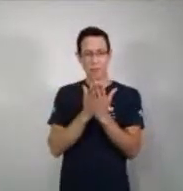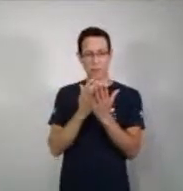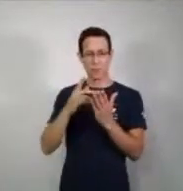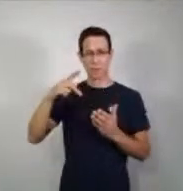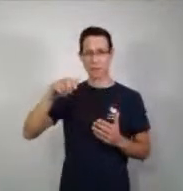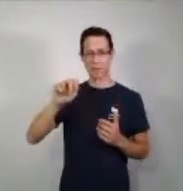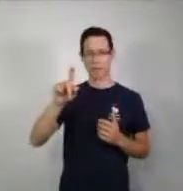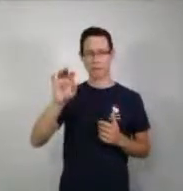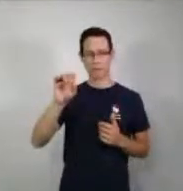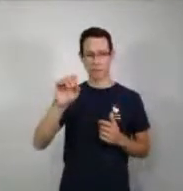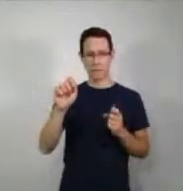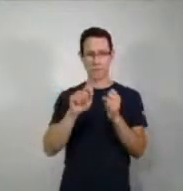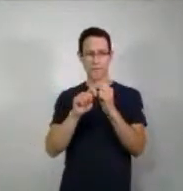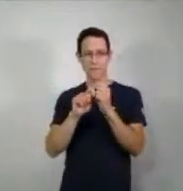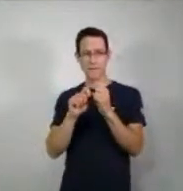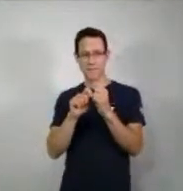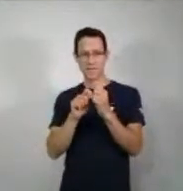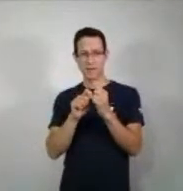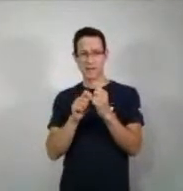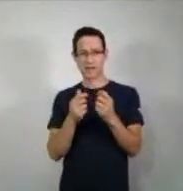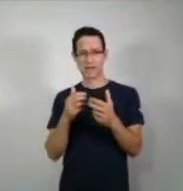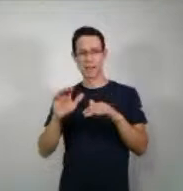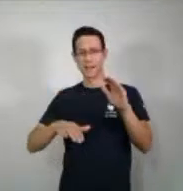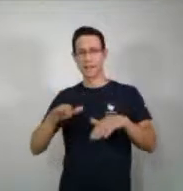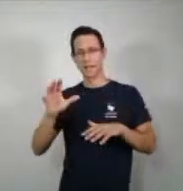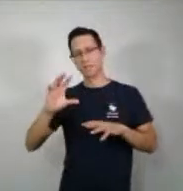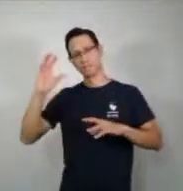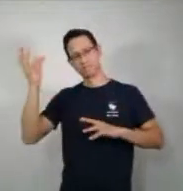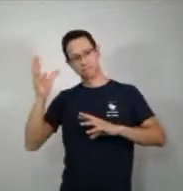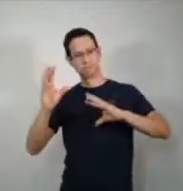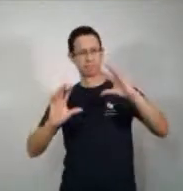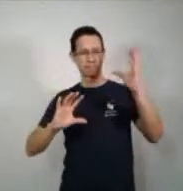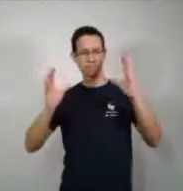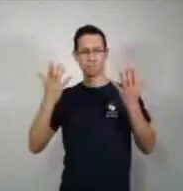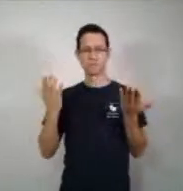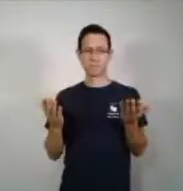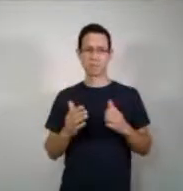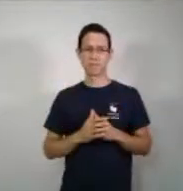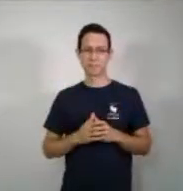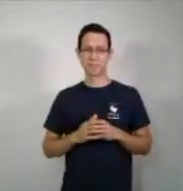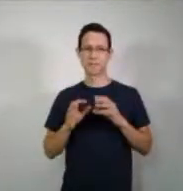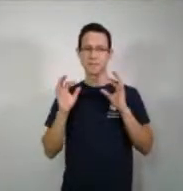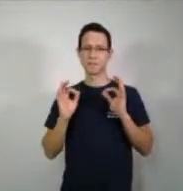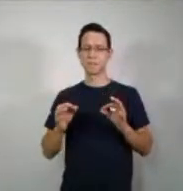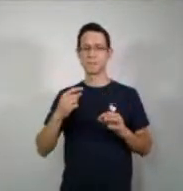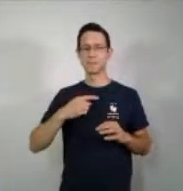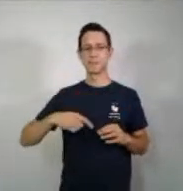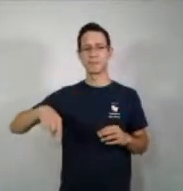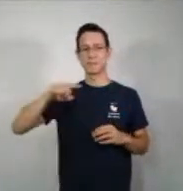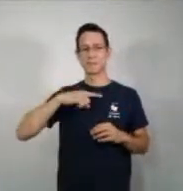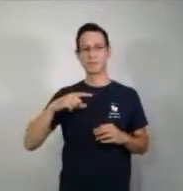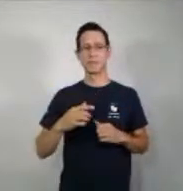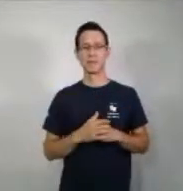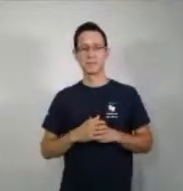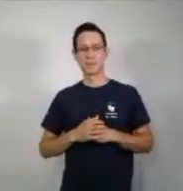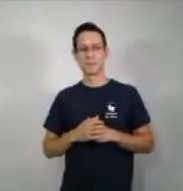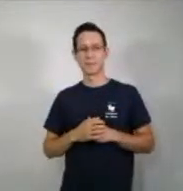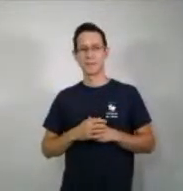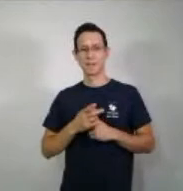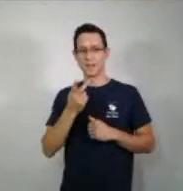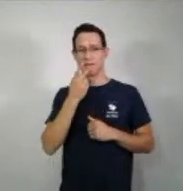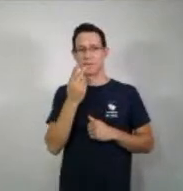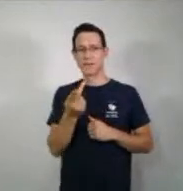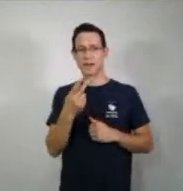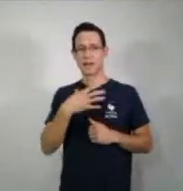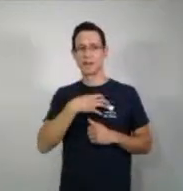fez em condições, às vezes, adversas, outras não, você fica realmente. Ele fala muito disso, ele